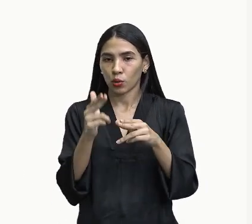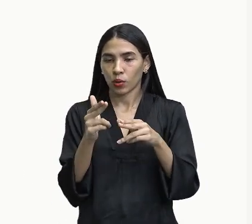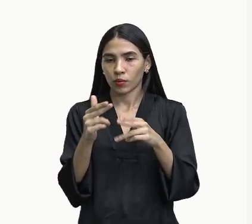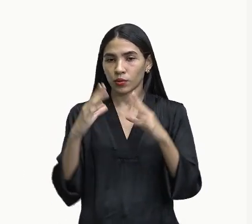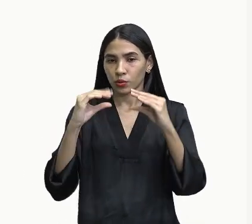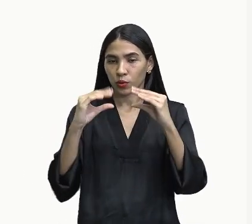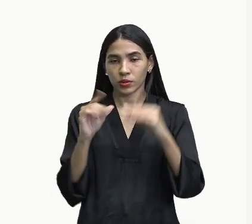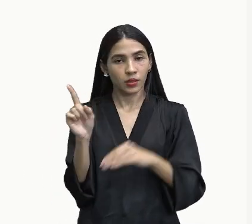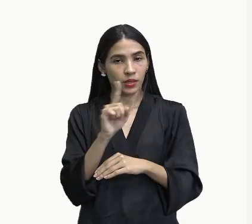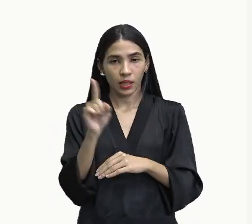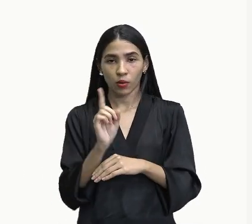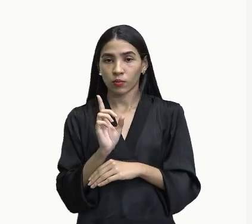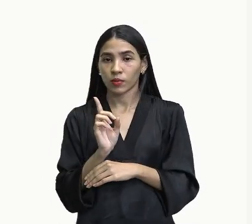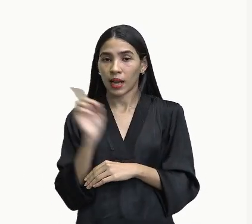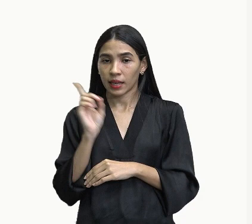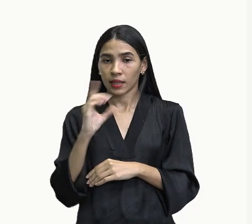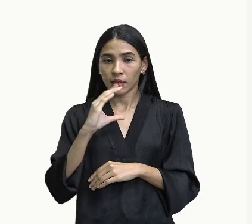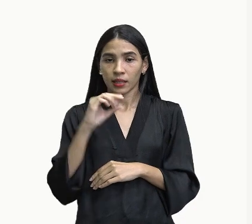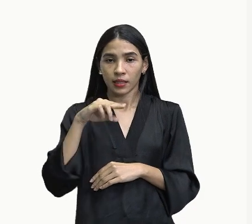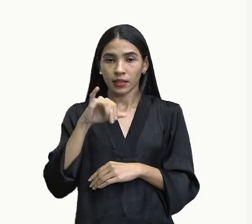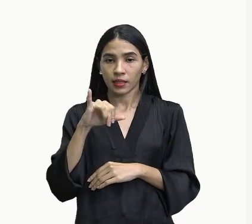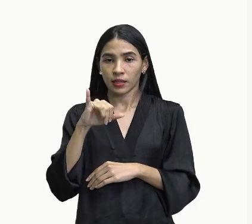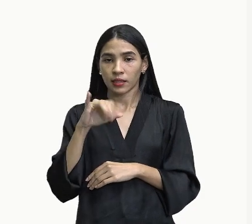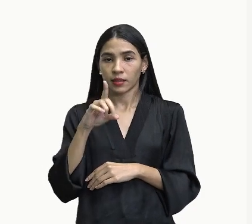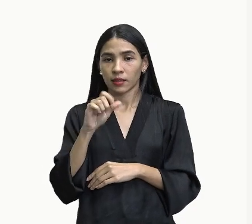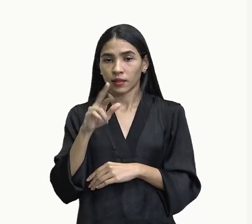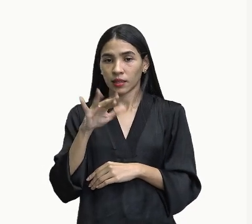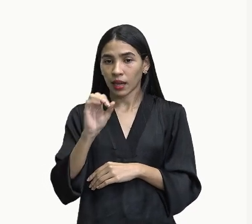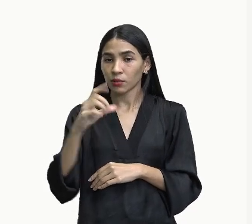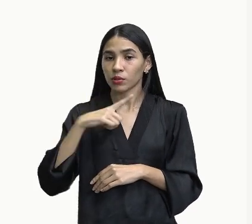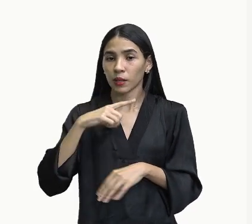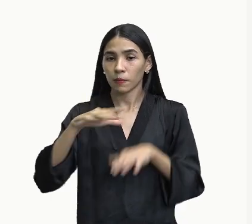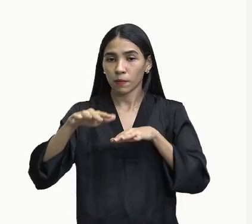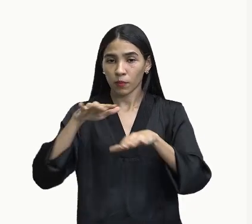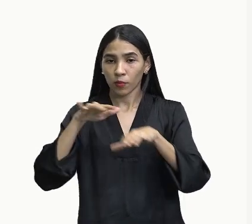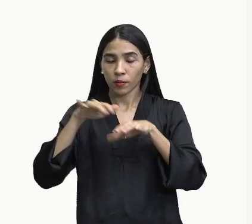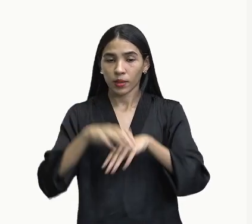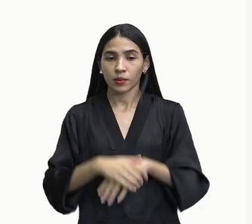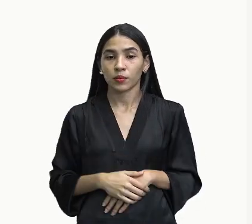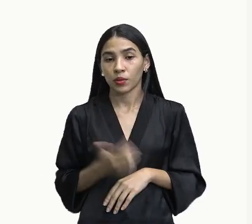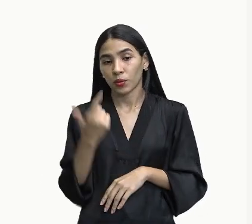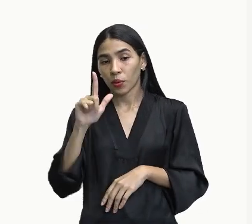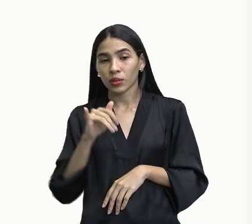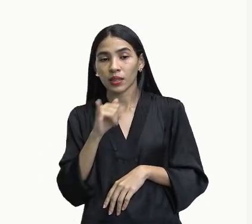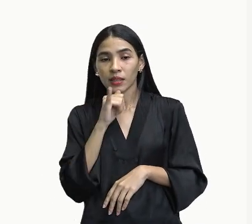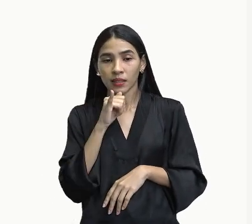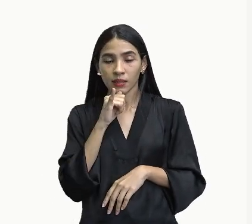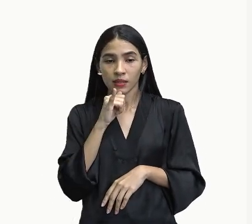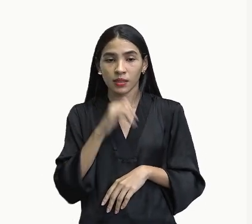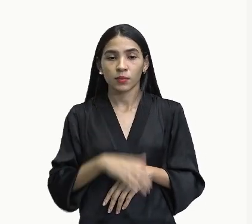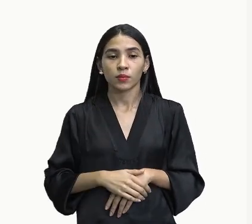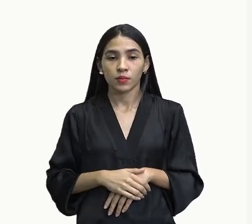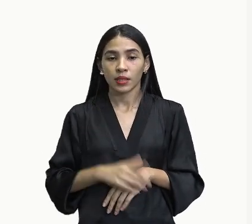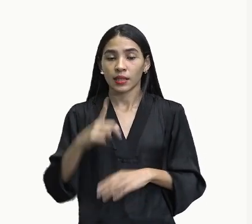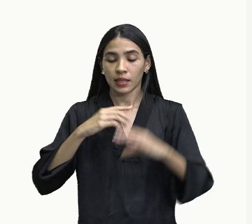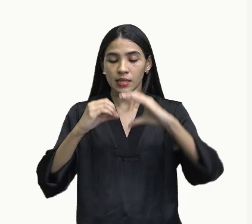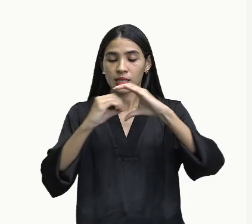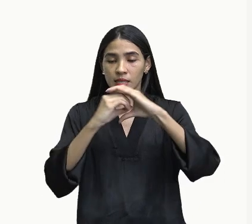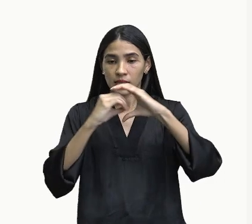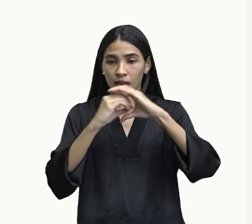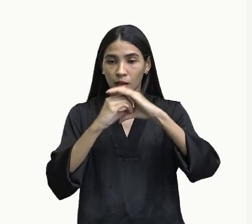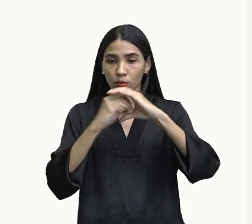bom? E tem uma outra coisa interessante, eles vão começar a apresentar células um pouco mais complexas